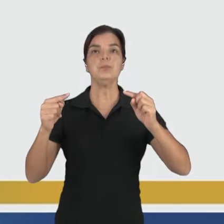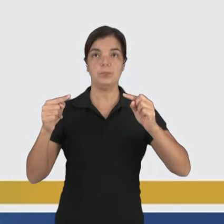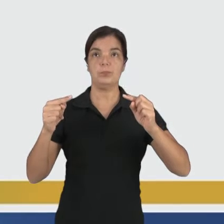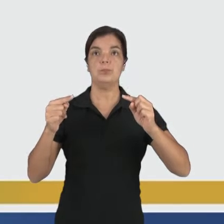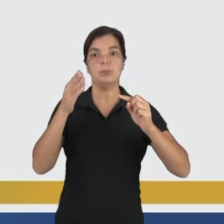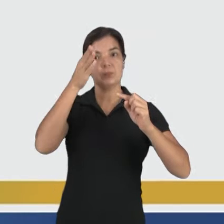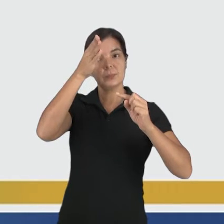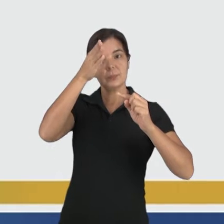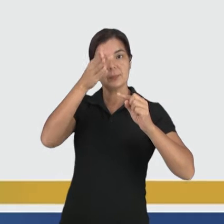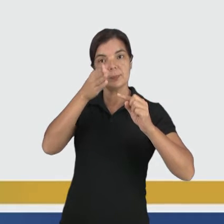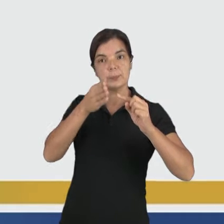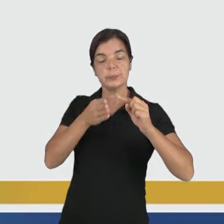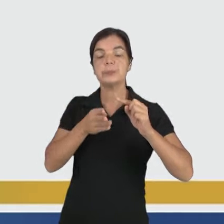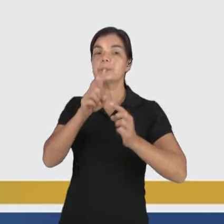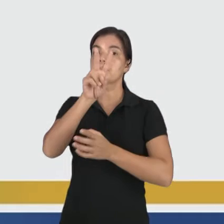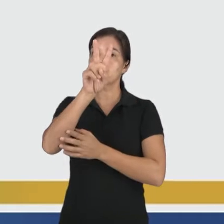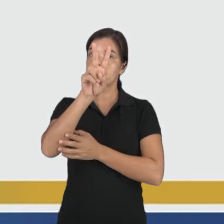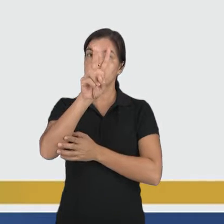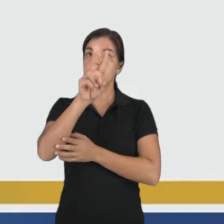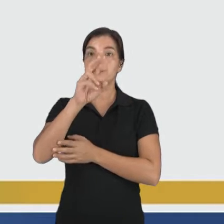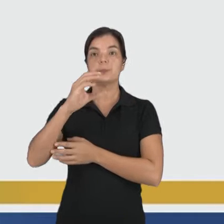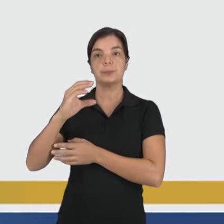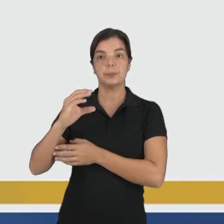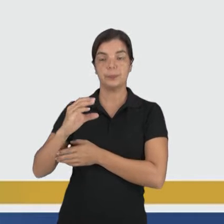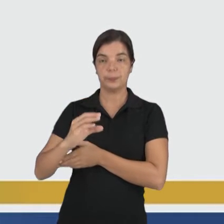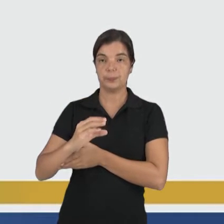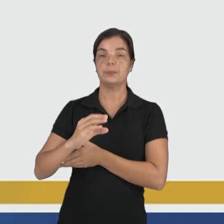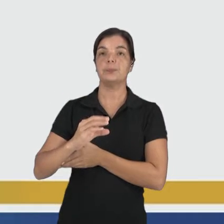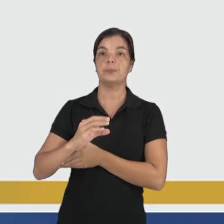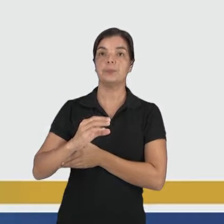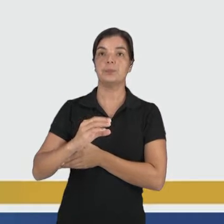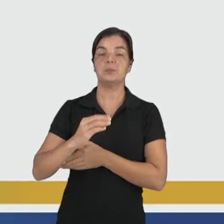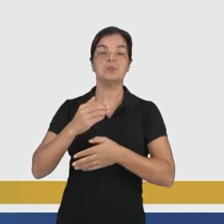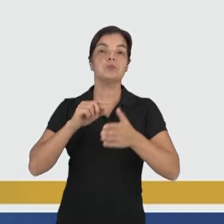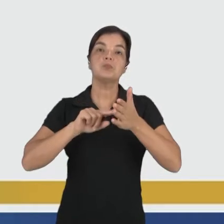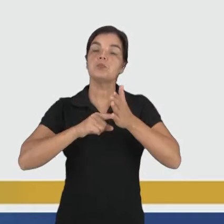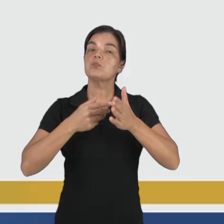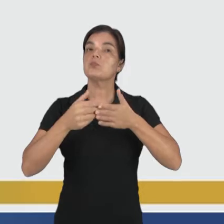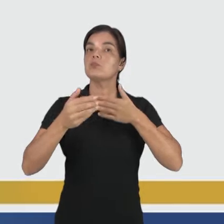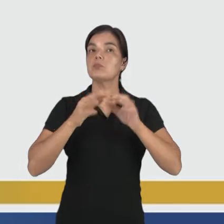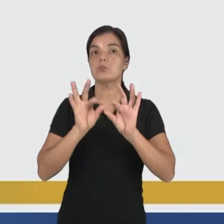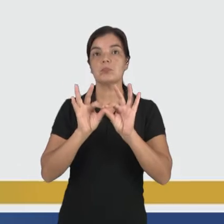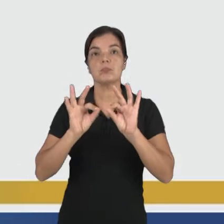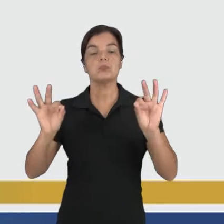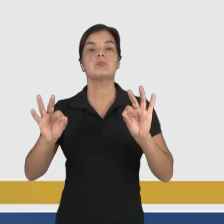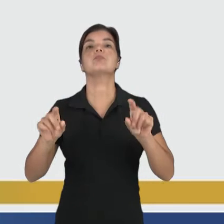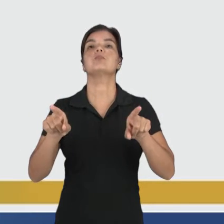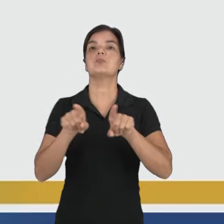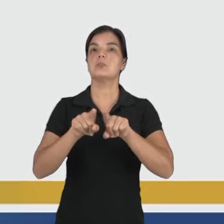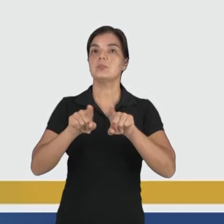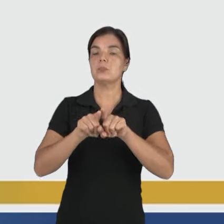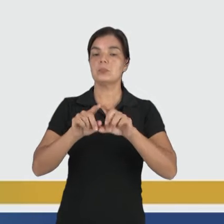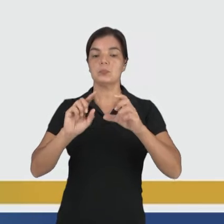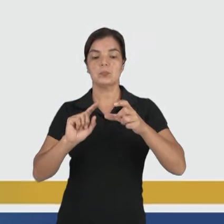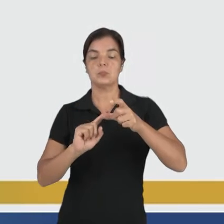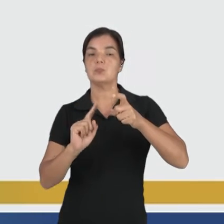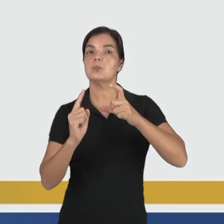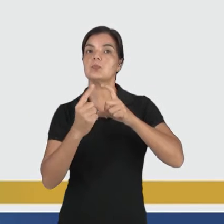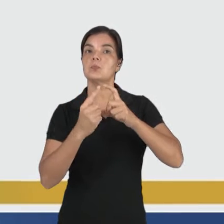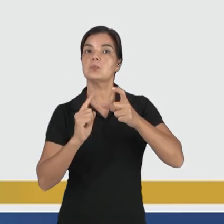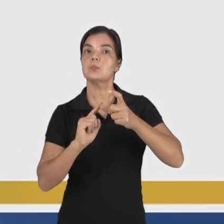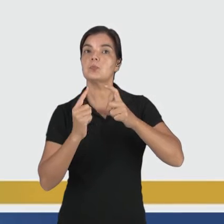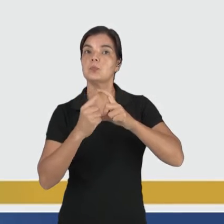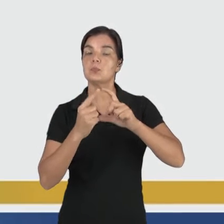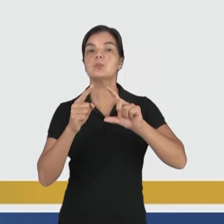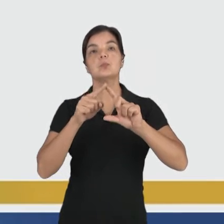os pontos V, C e um ponto qualquer distante aí na borda da circunferência.